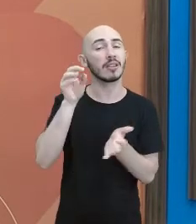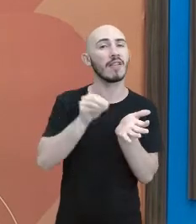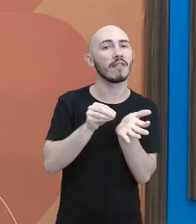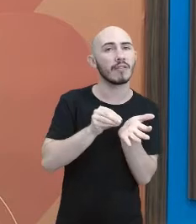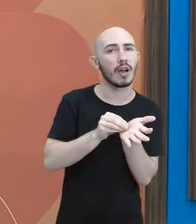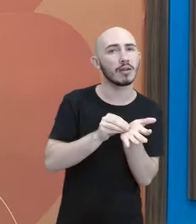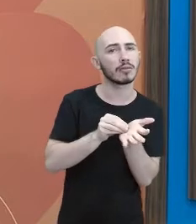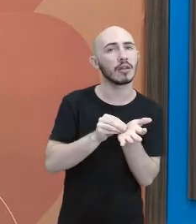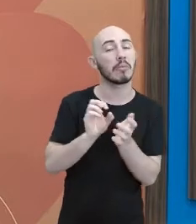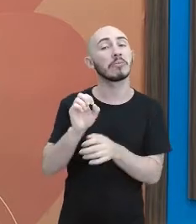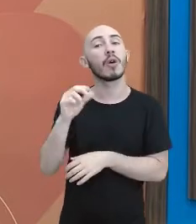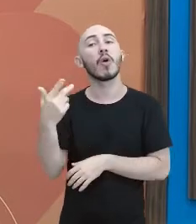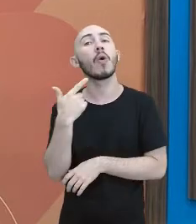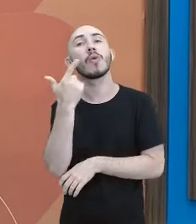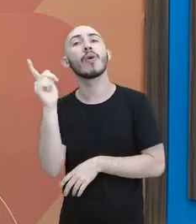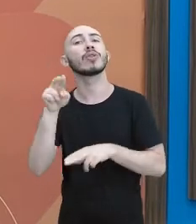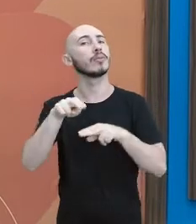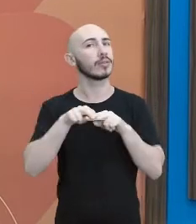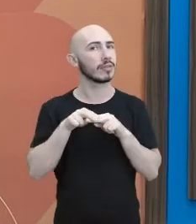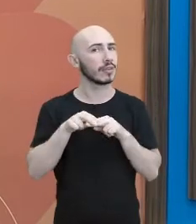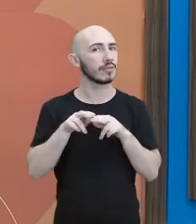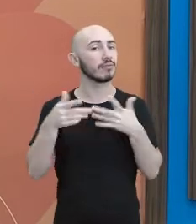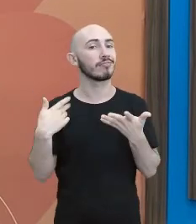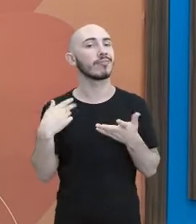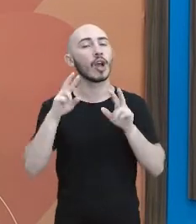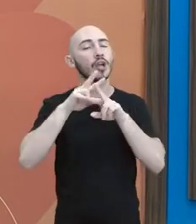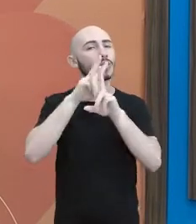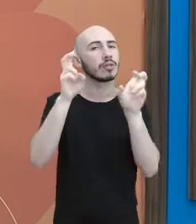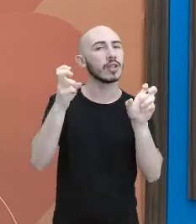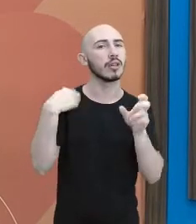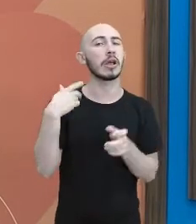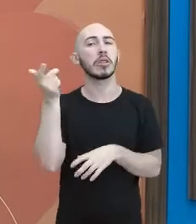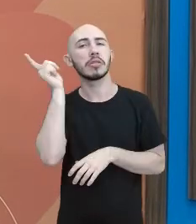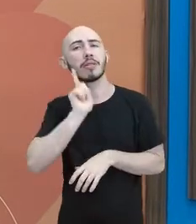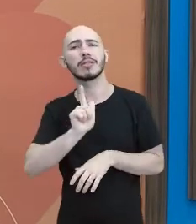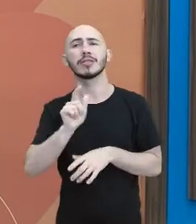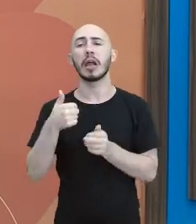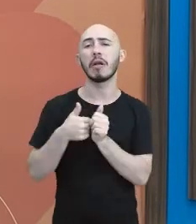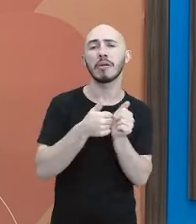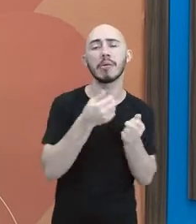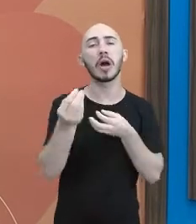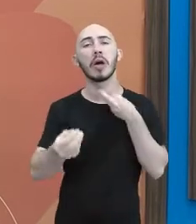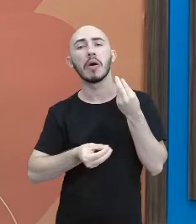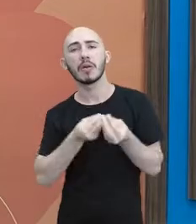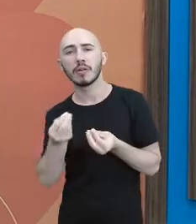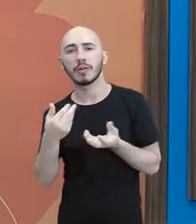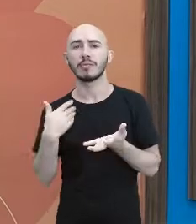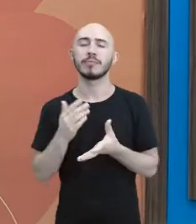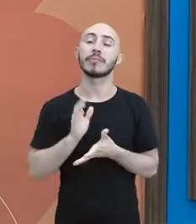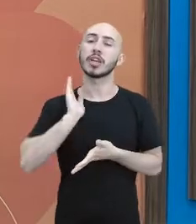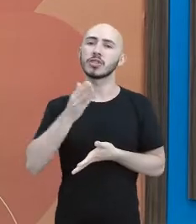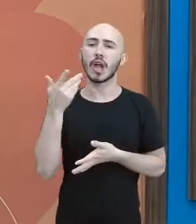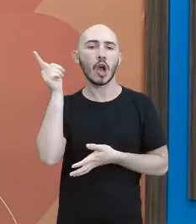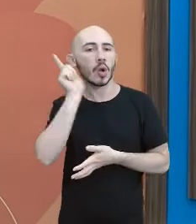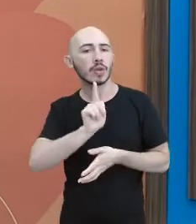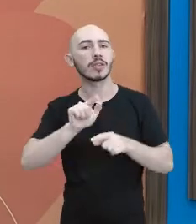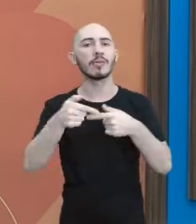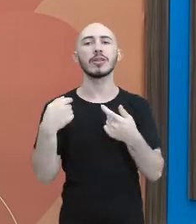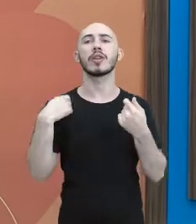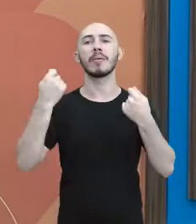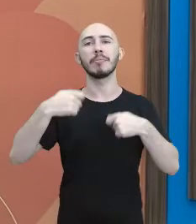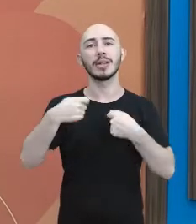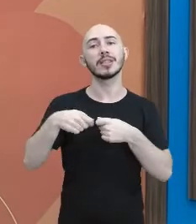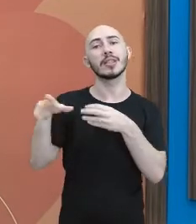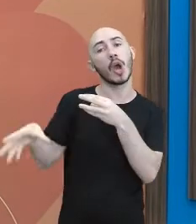quê desse assunto? Ele não está conseguindo alcançar, ou aquilo ele já alcançou e ele precisa de